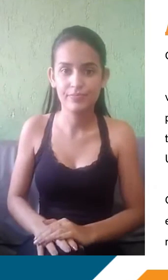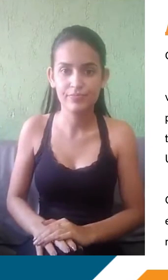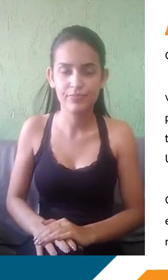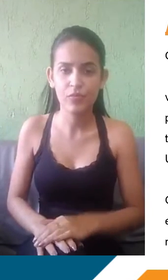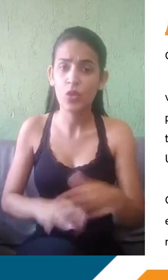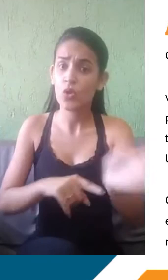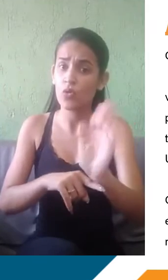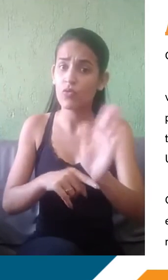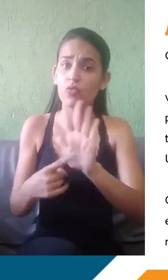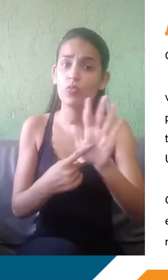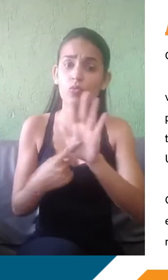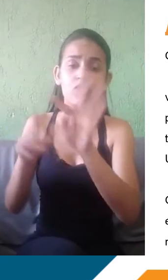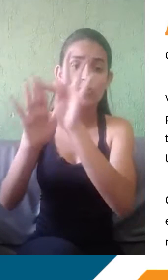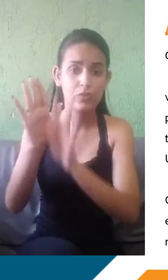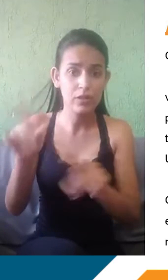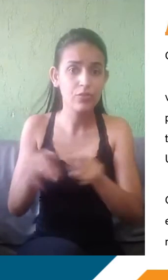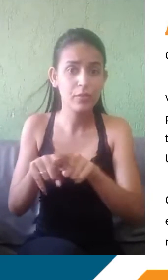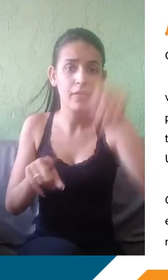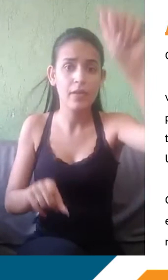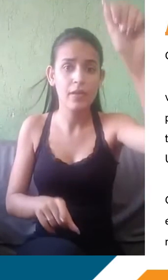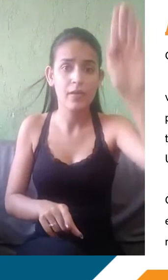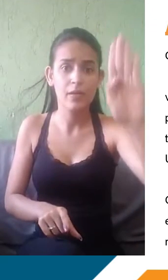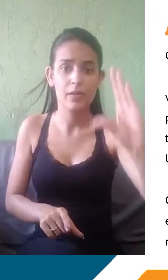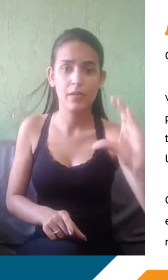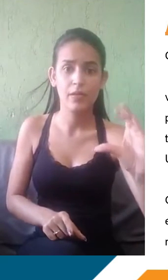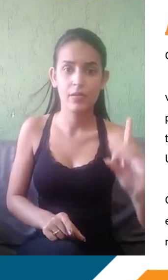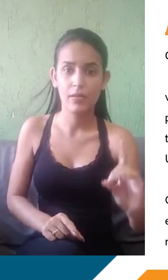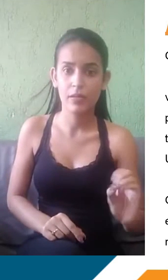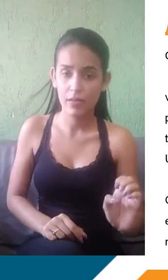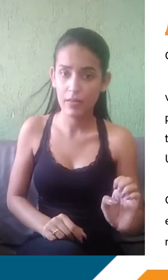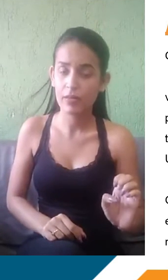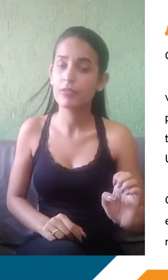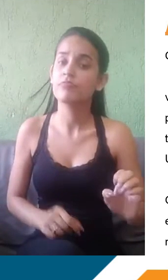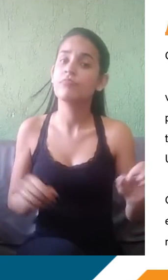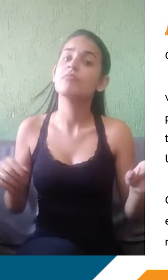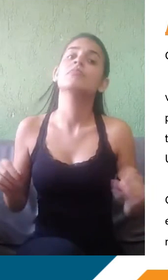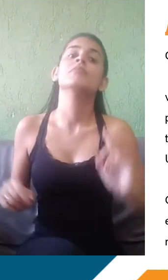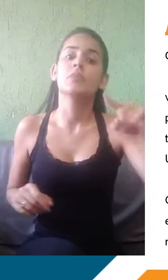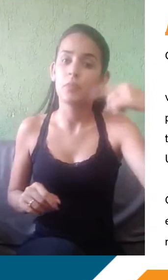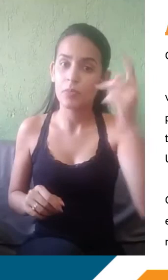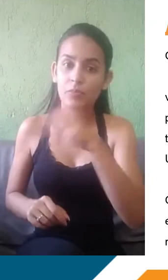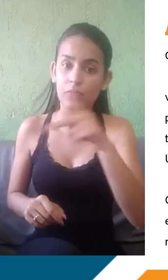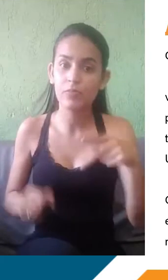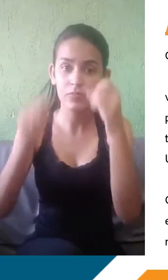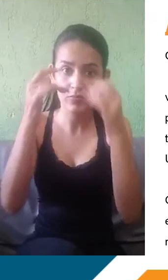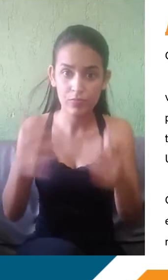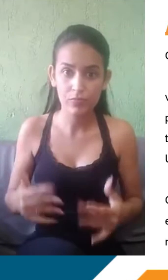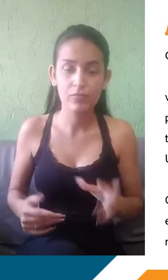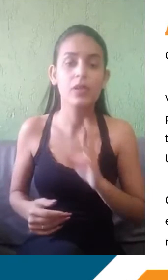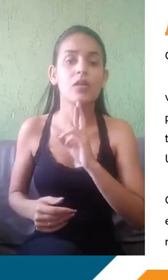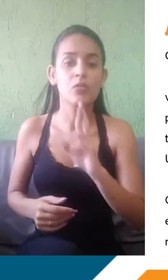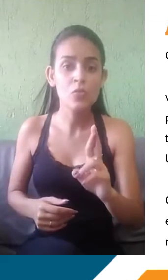você ficará visualizando o slide do texto e as alternativas enquanto explicamos a questão e seu respectivo gabarito comentado. A